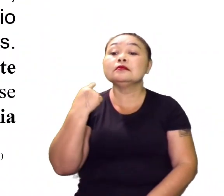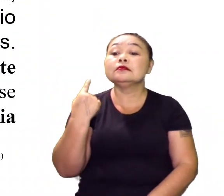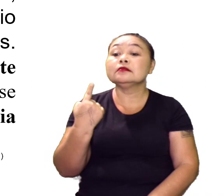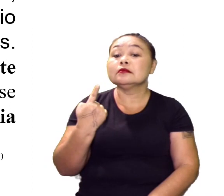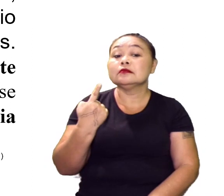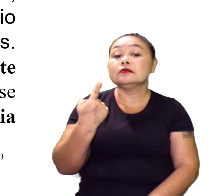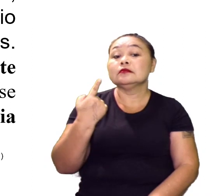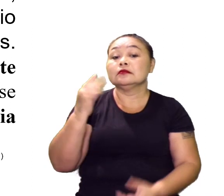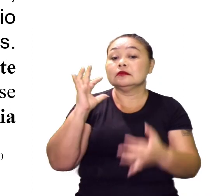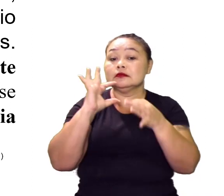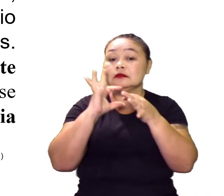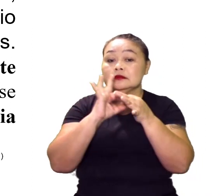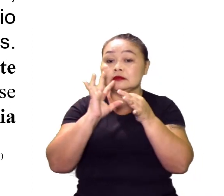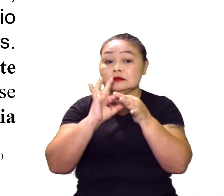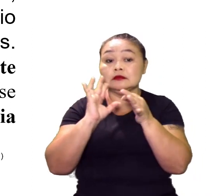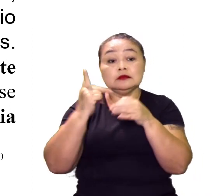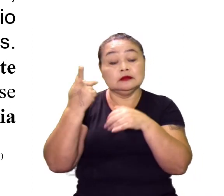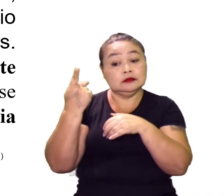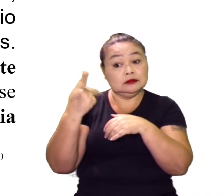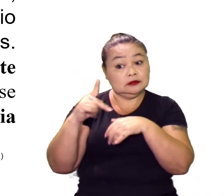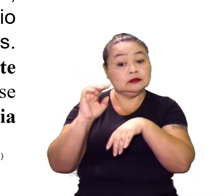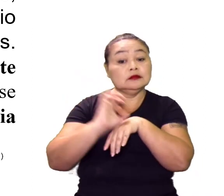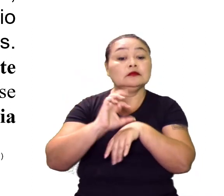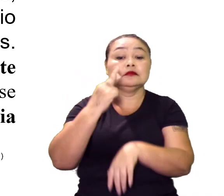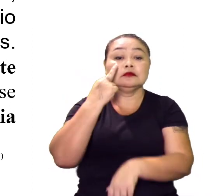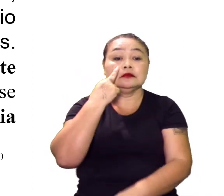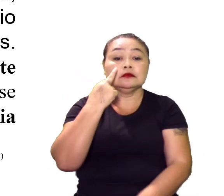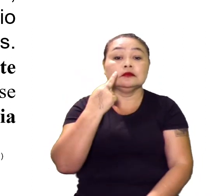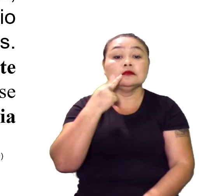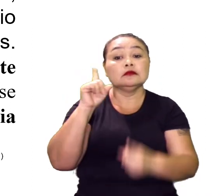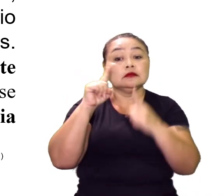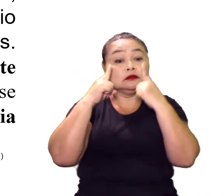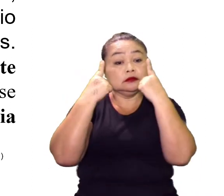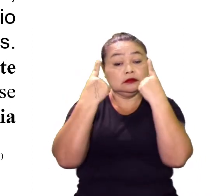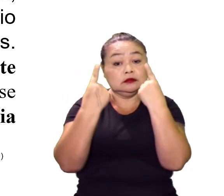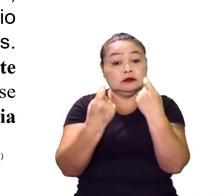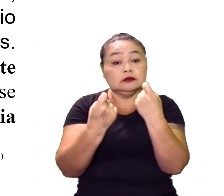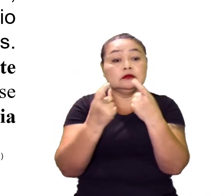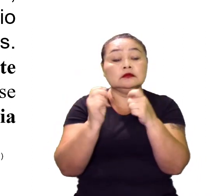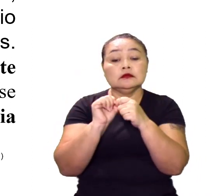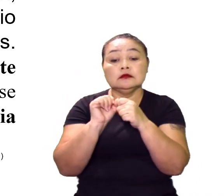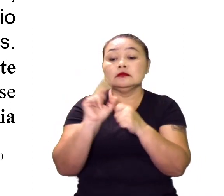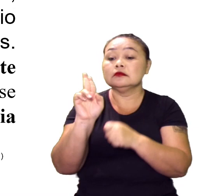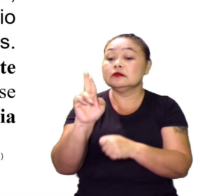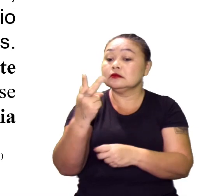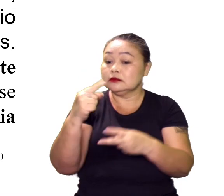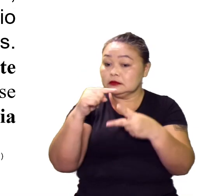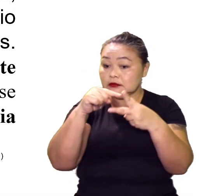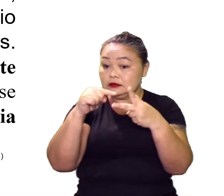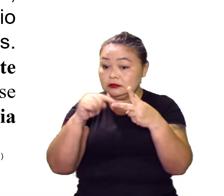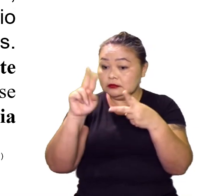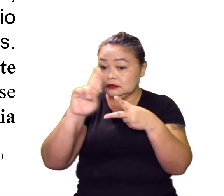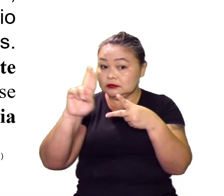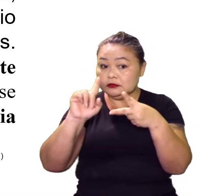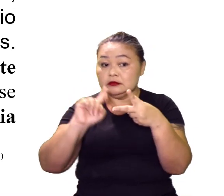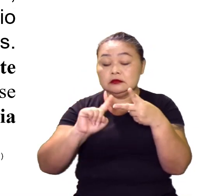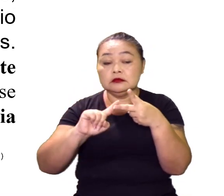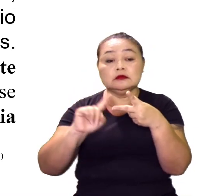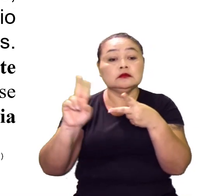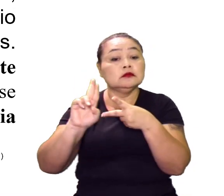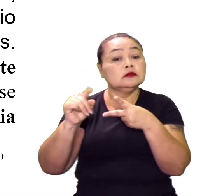No contexto de relevo rondoniense, o interessante é que nós vamos falar aqui de duas classificações. Essa